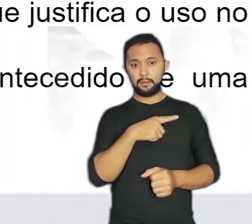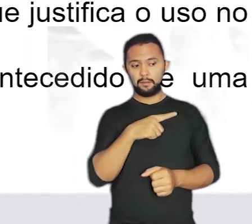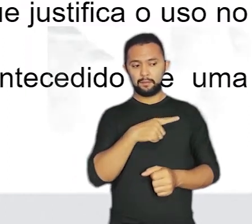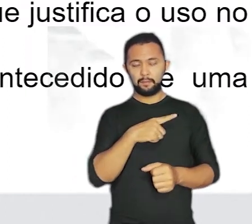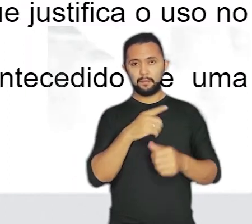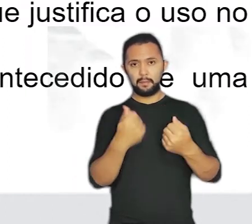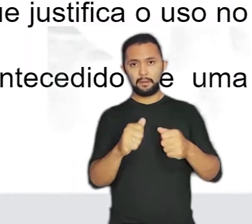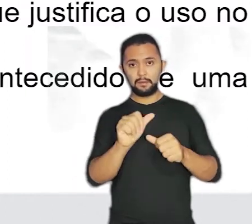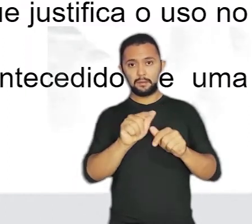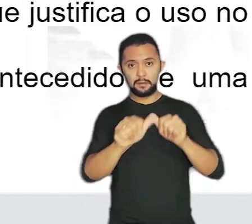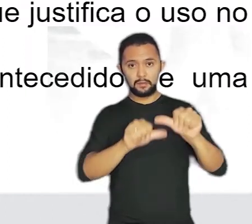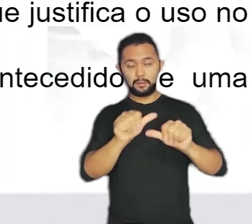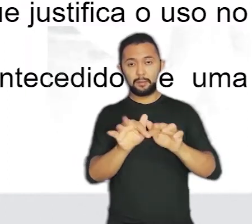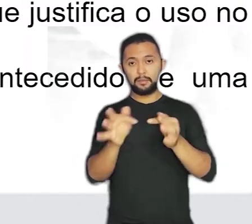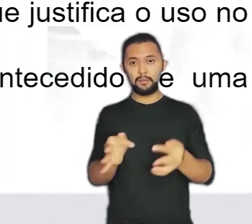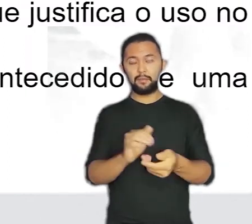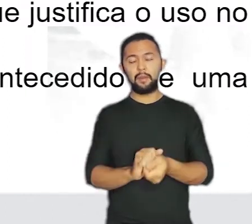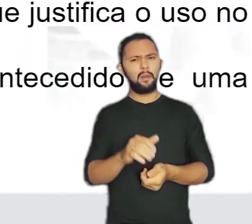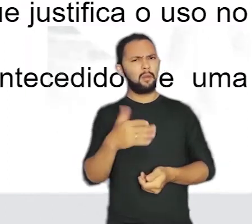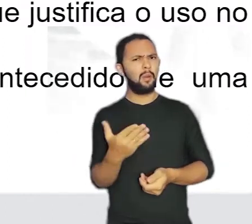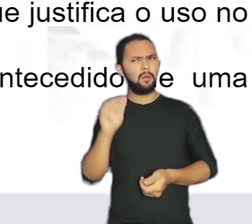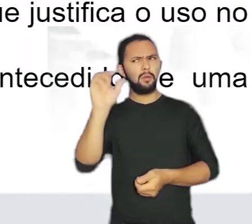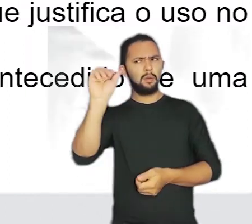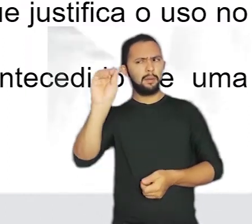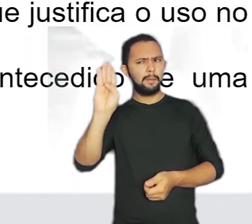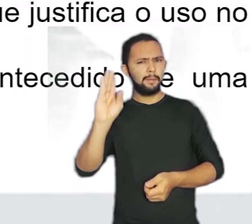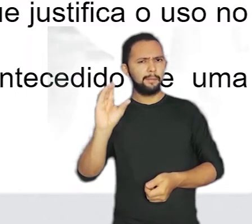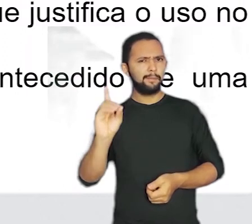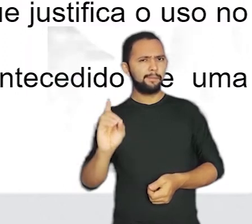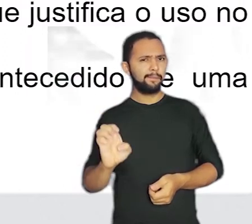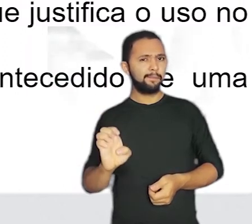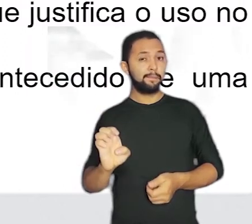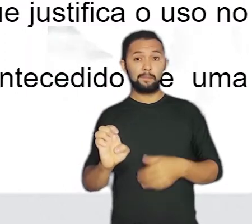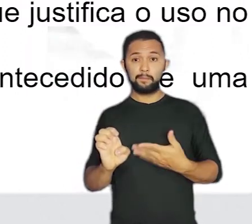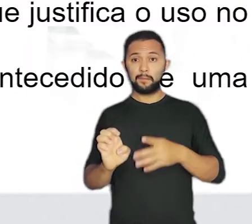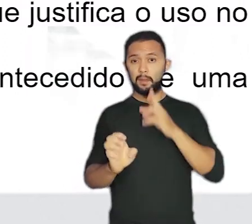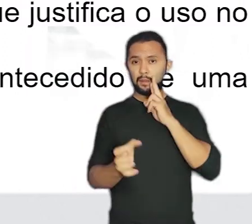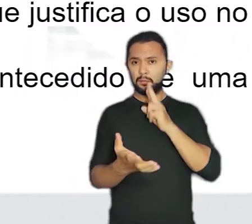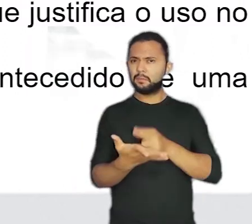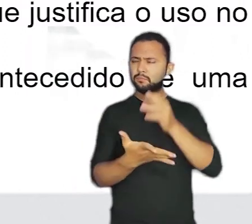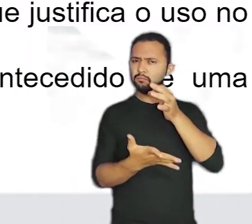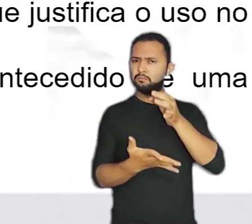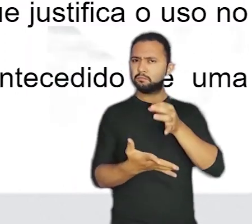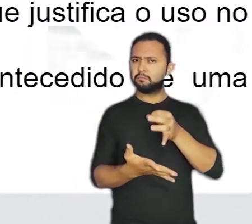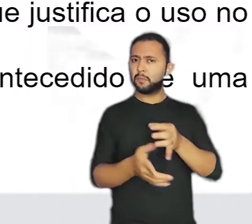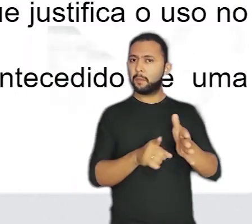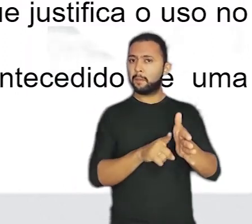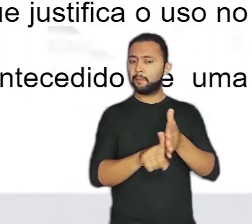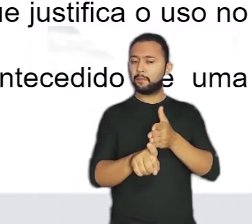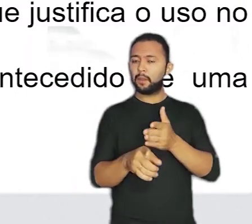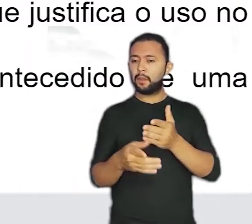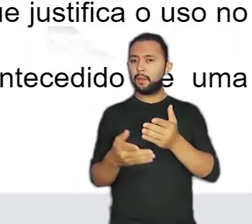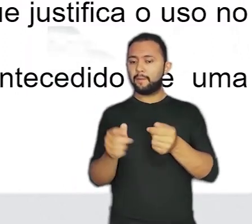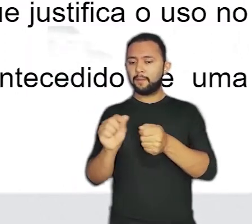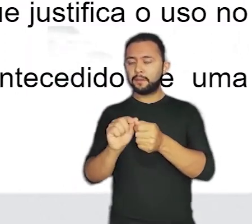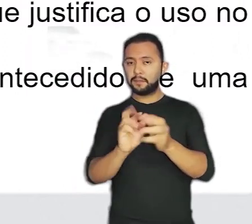ficar no singular. Então, qual é a alternativa mais correta aí em relação à nossa pergunta, né? Considerando a forma verbal